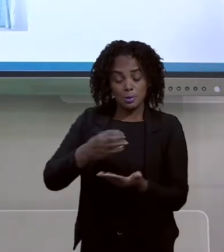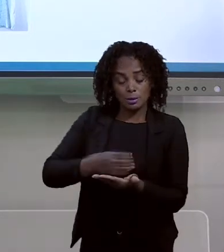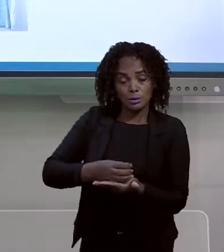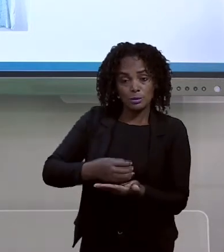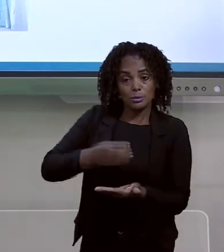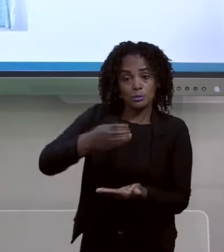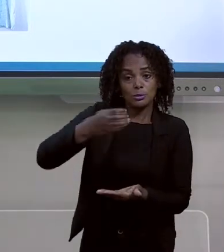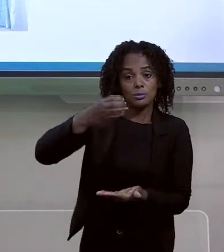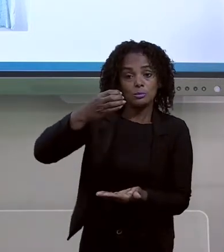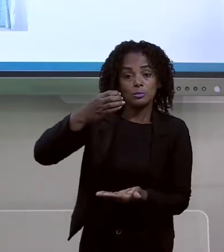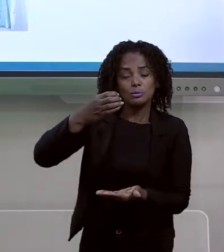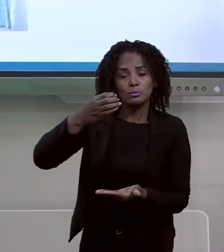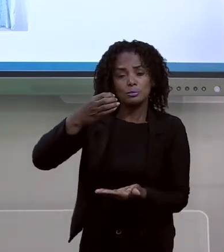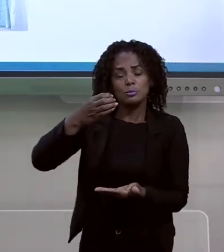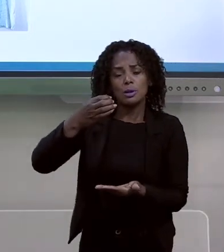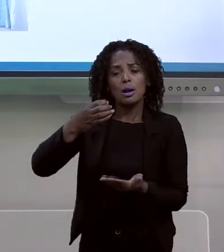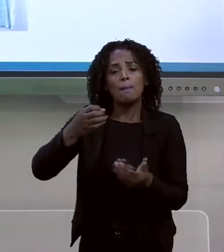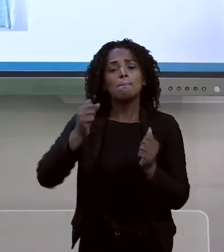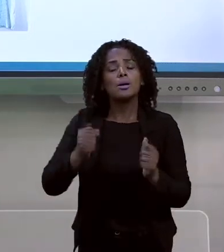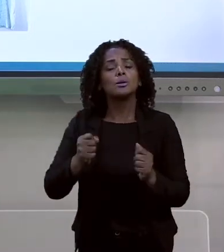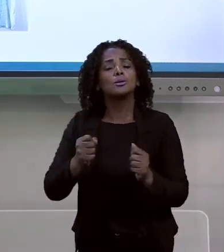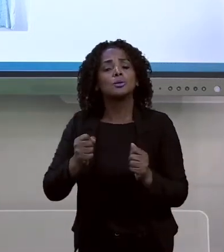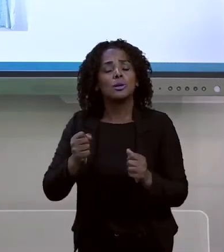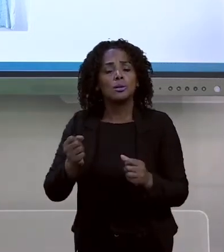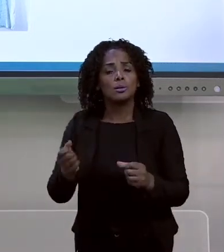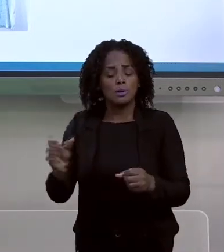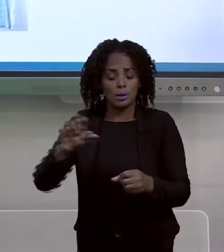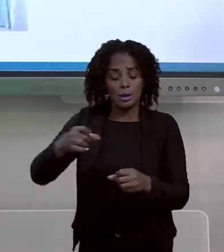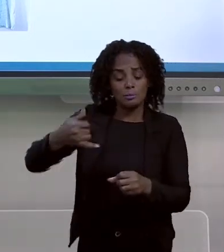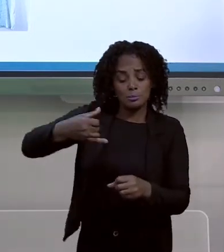armazenar azeite no supermercado.